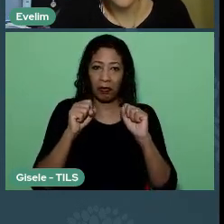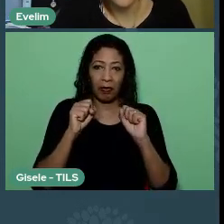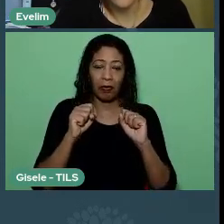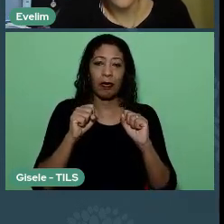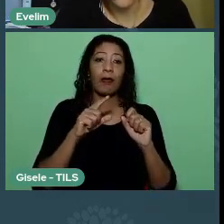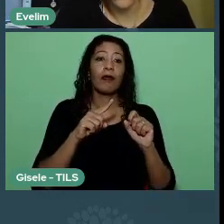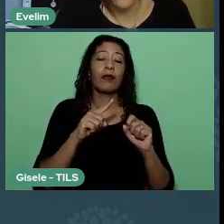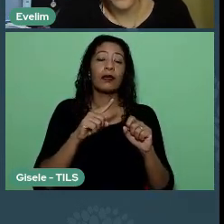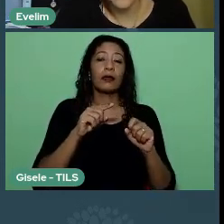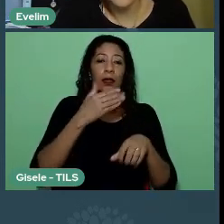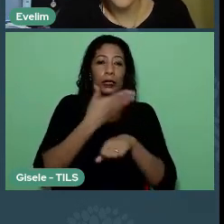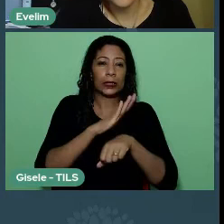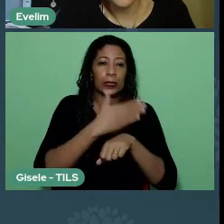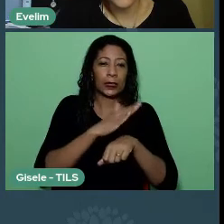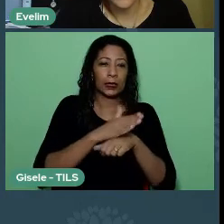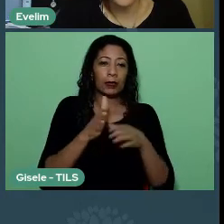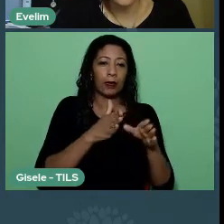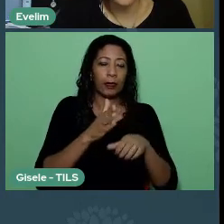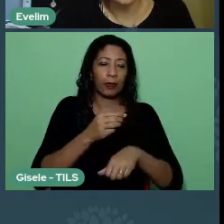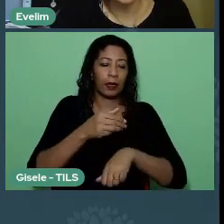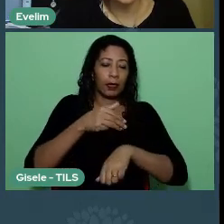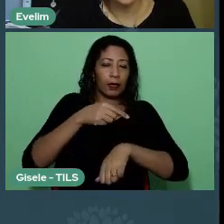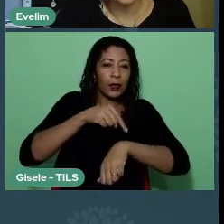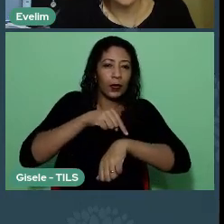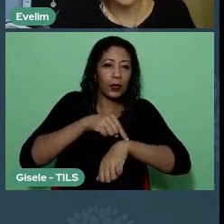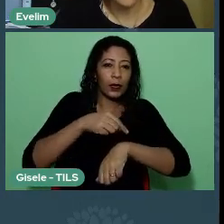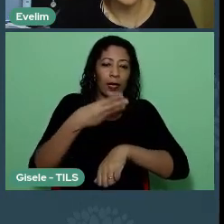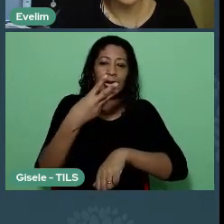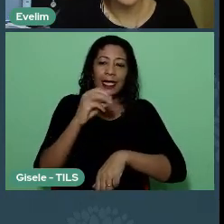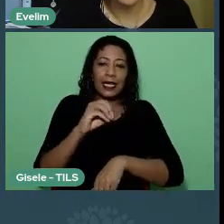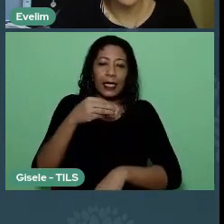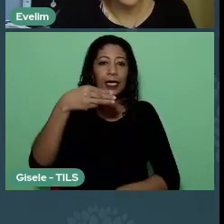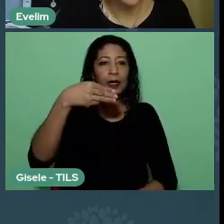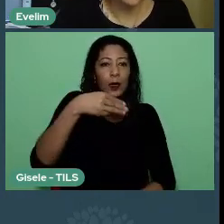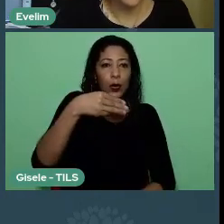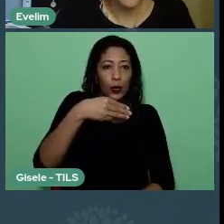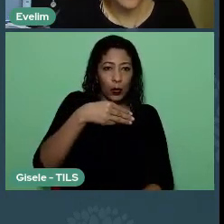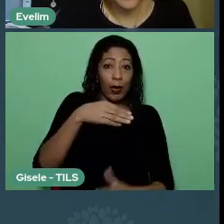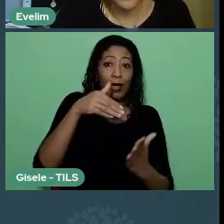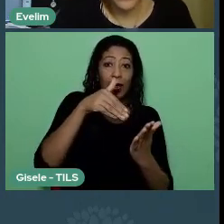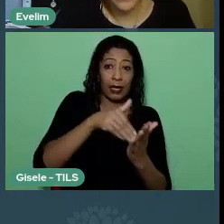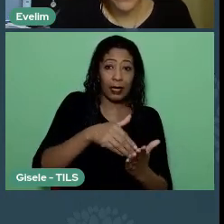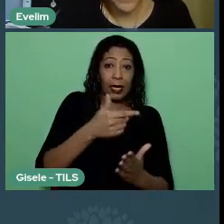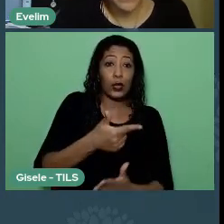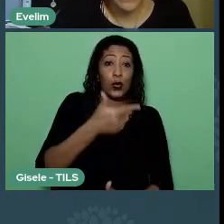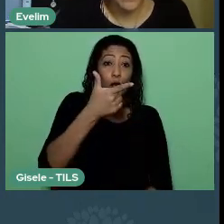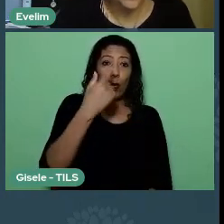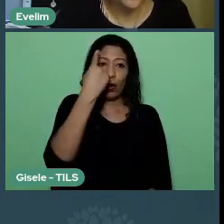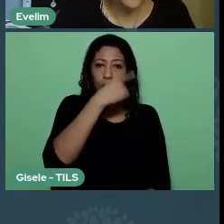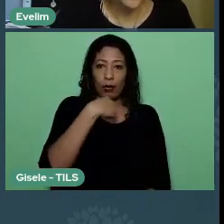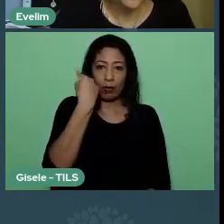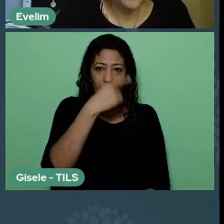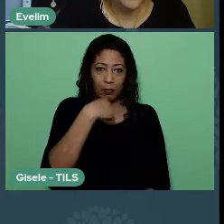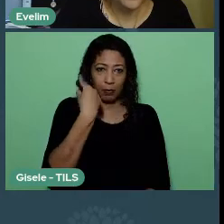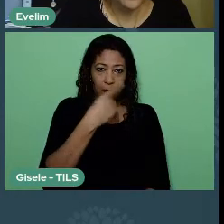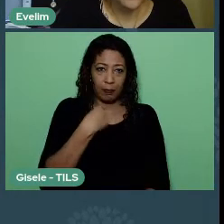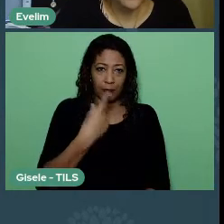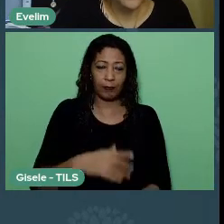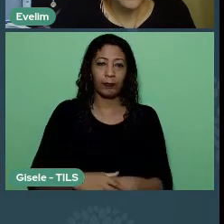2 horas, com uma intensidade de 70% a 80% da frequência cardíaca máxima.